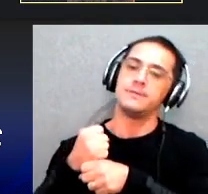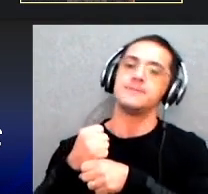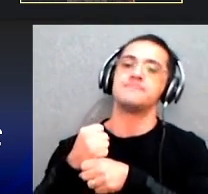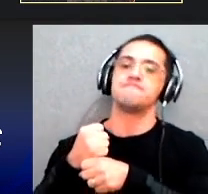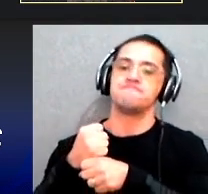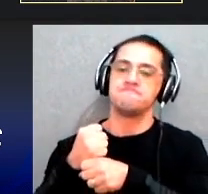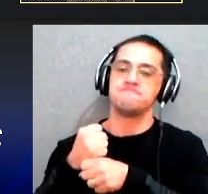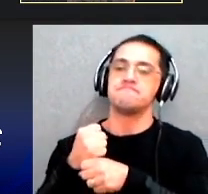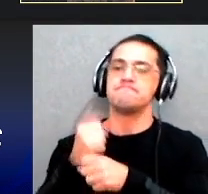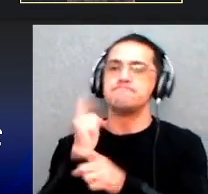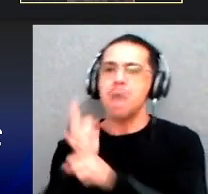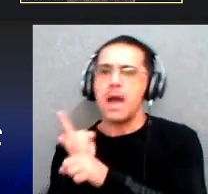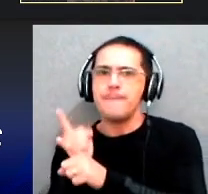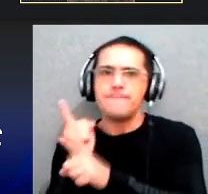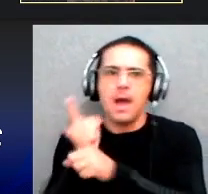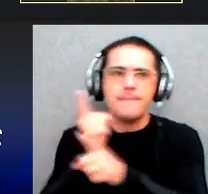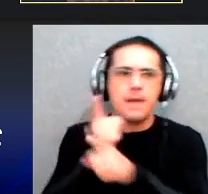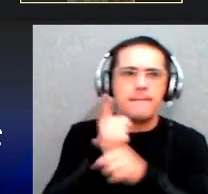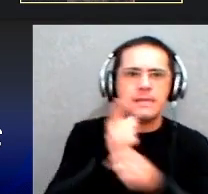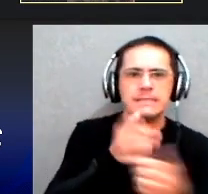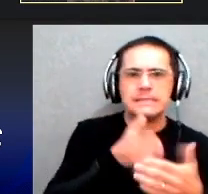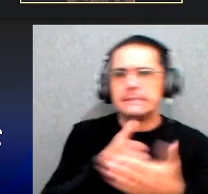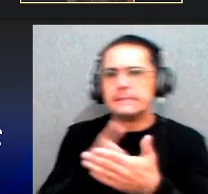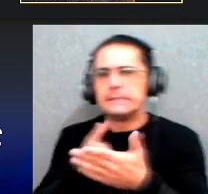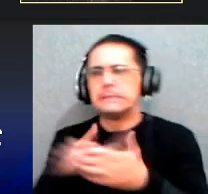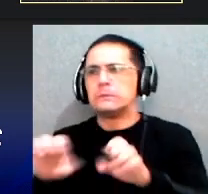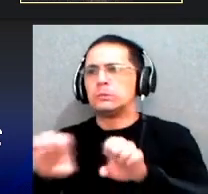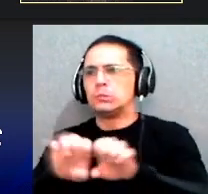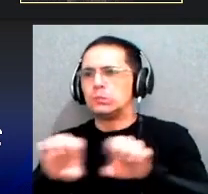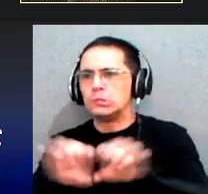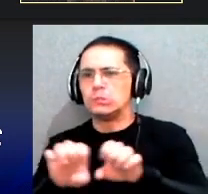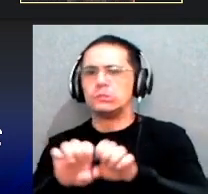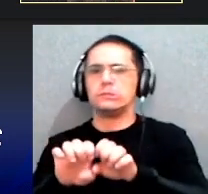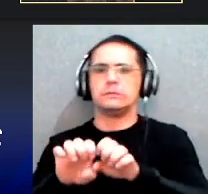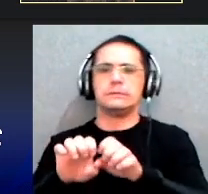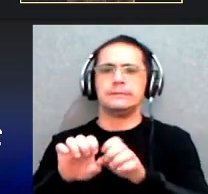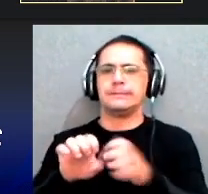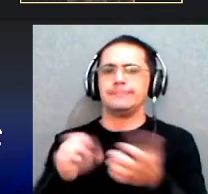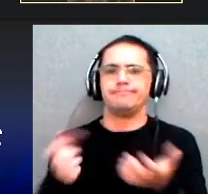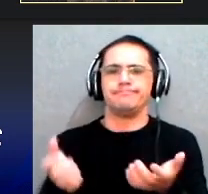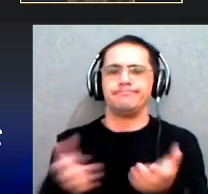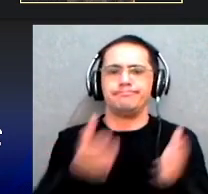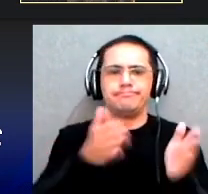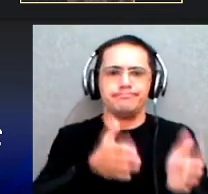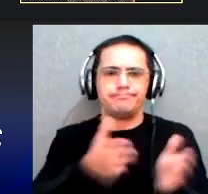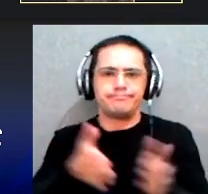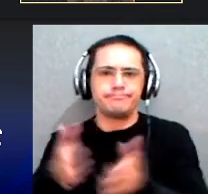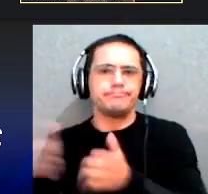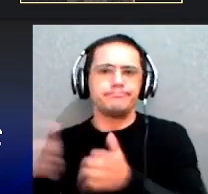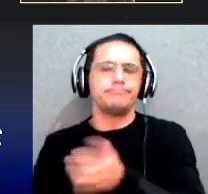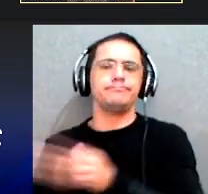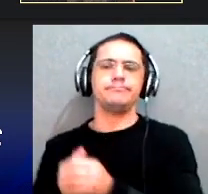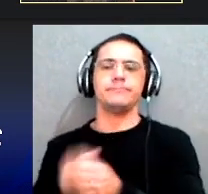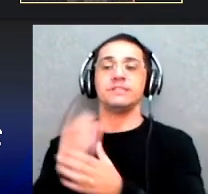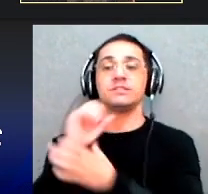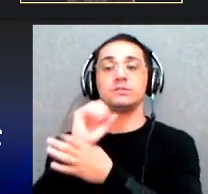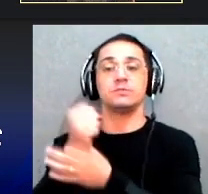questões estruturais, paradigmáticas, como, por exemplo, a criação da Lei de Segurança Nacional, ou como, por exemplo,